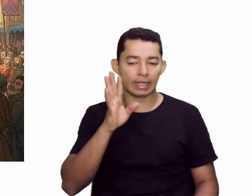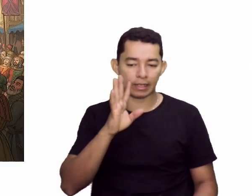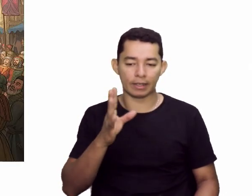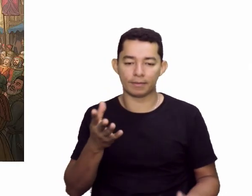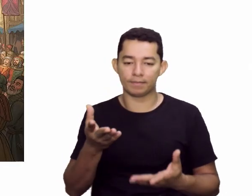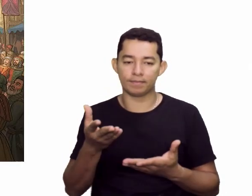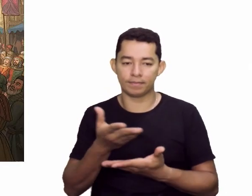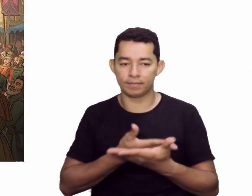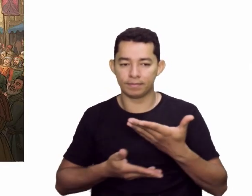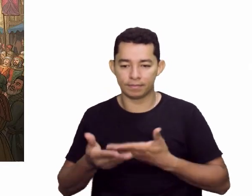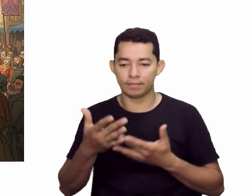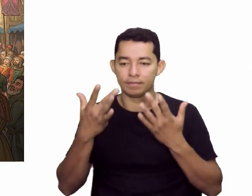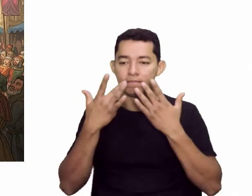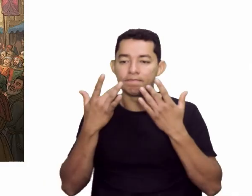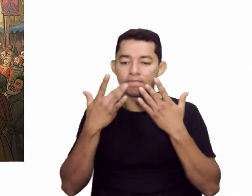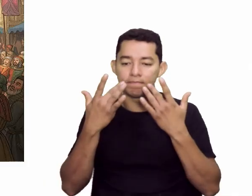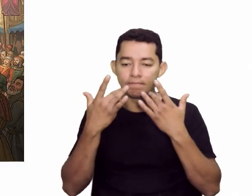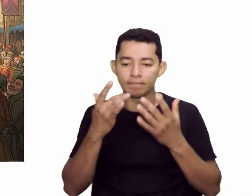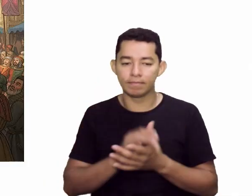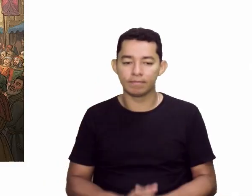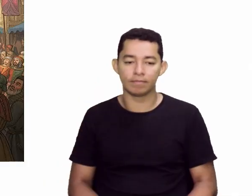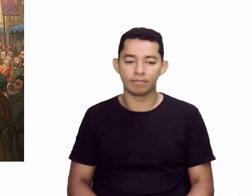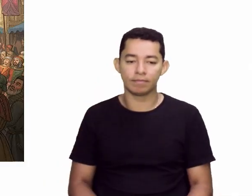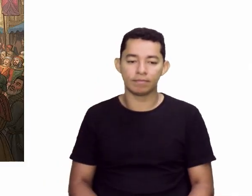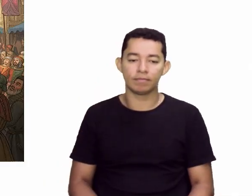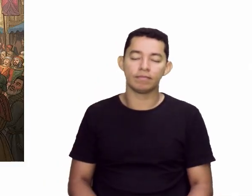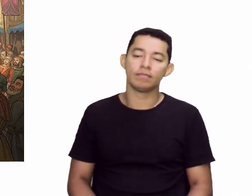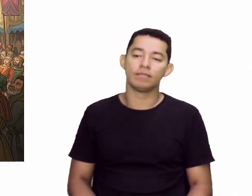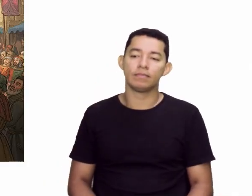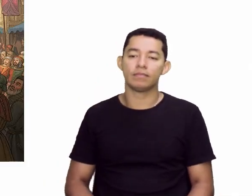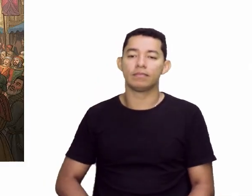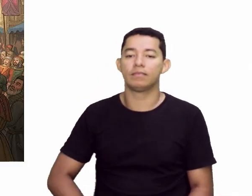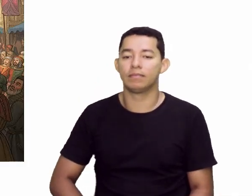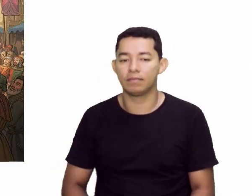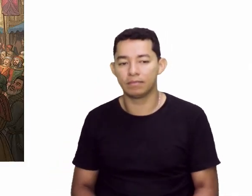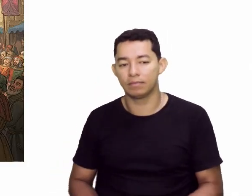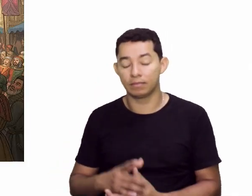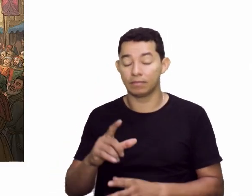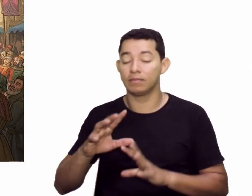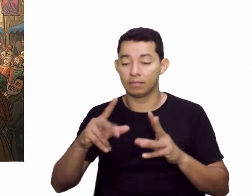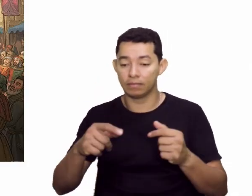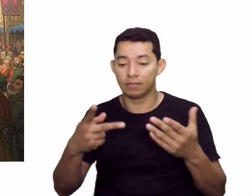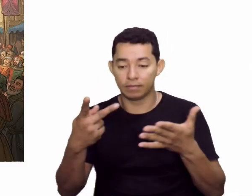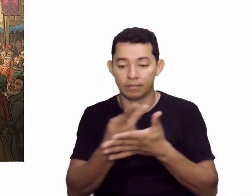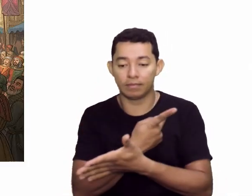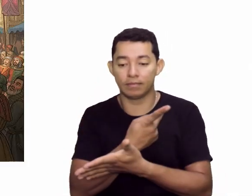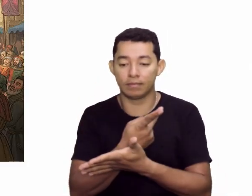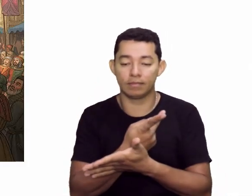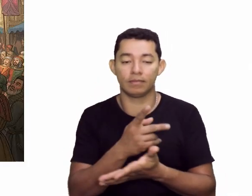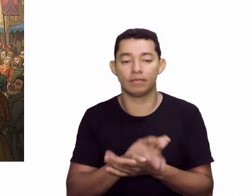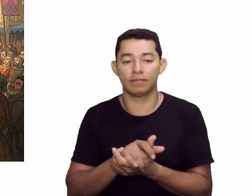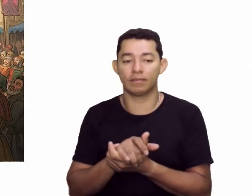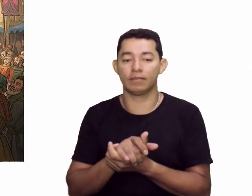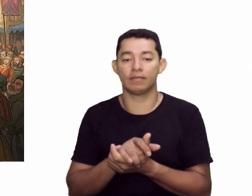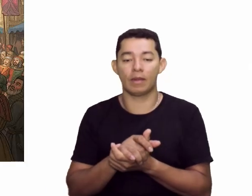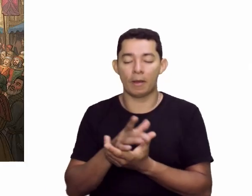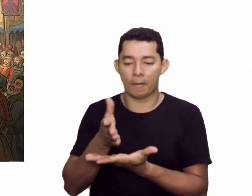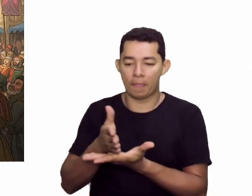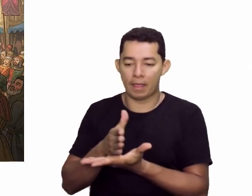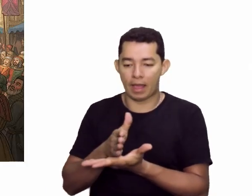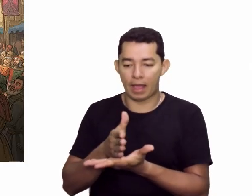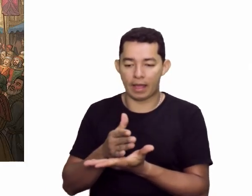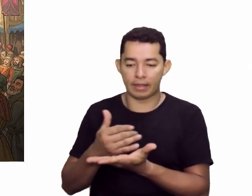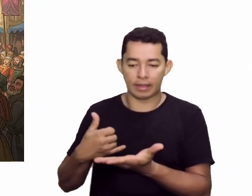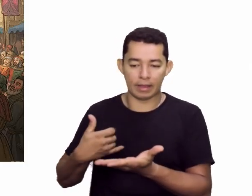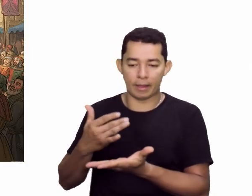aí, né? A gente não presta atenção direito, mas está ali acontecendo. Então, da Idade Média até o século